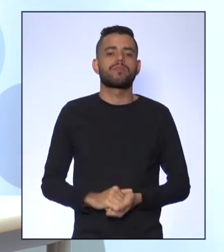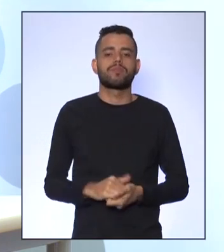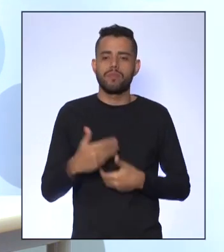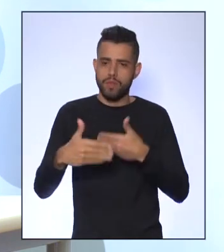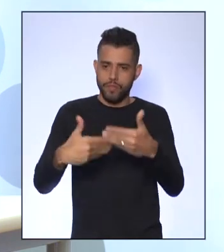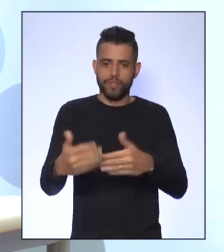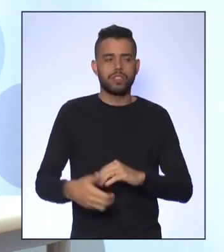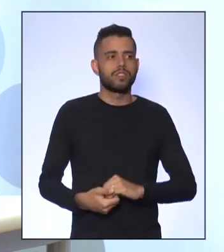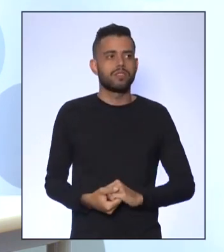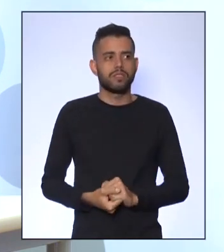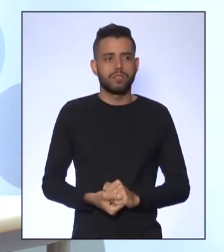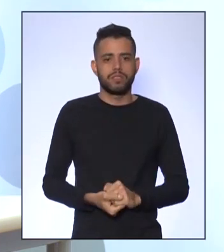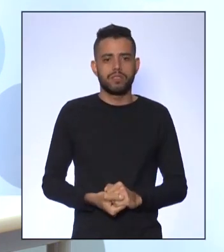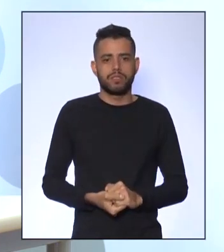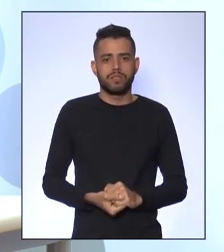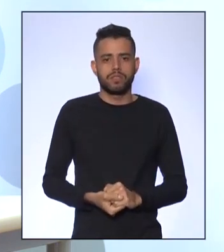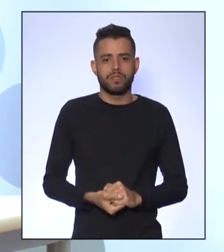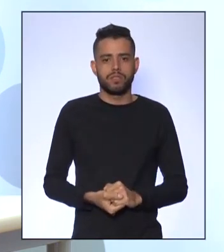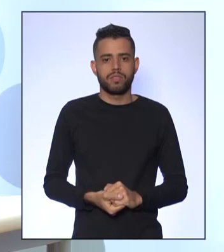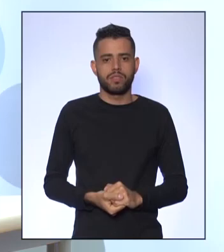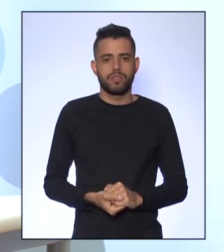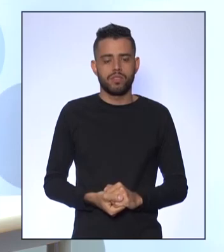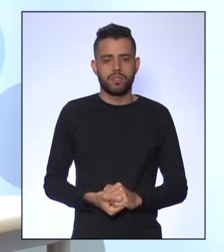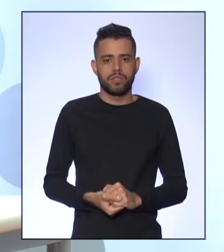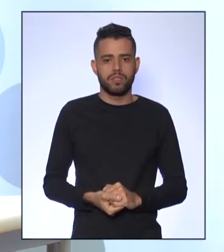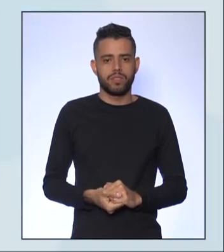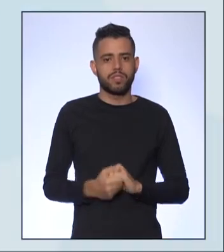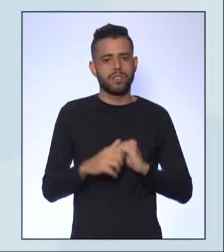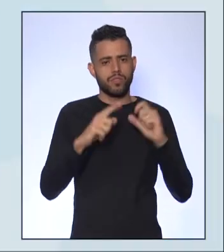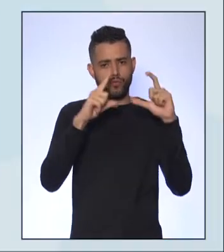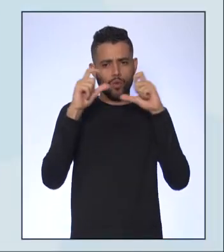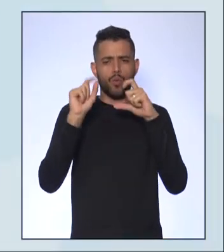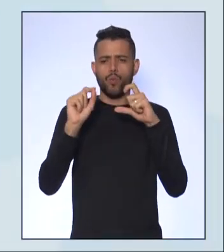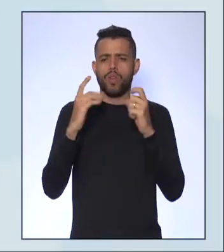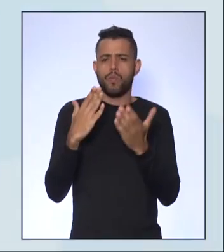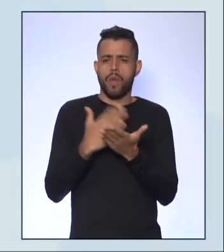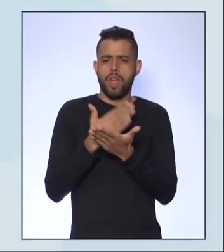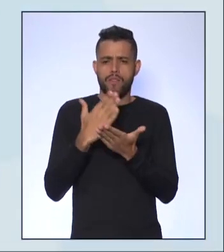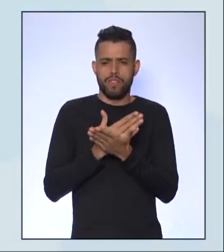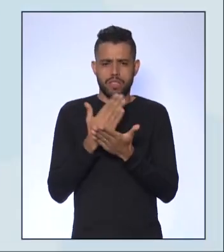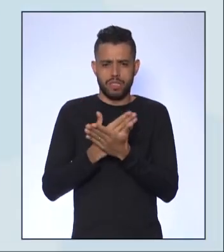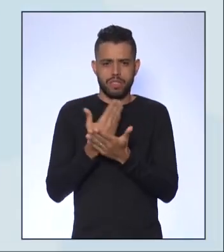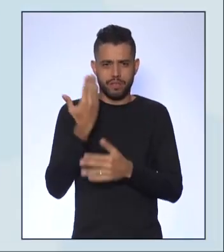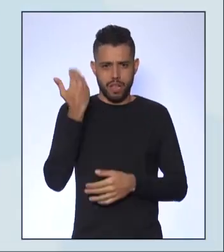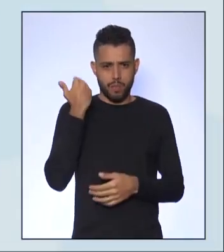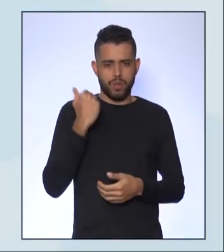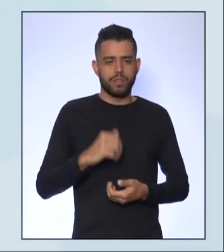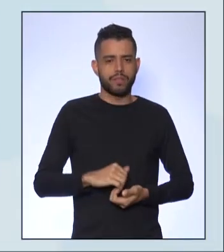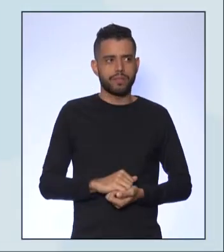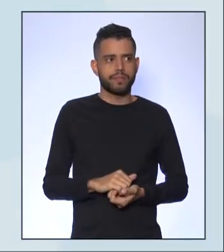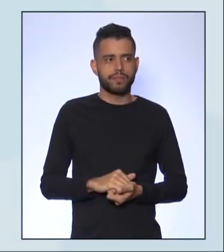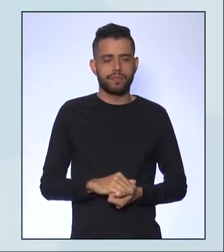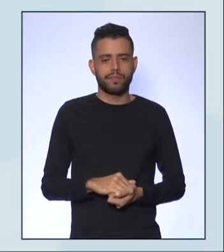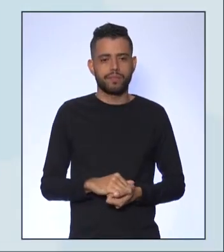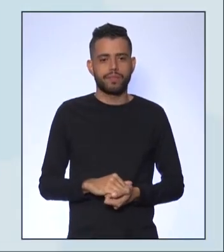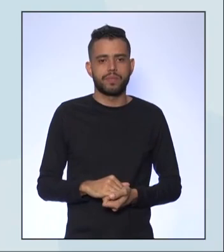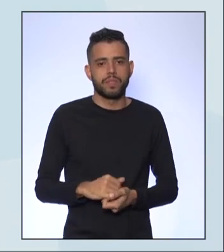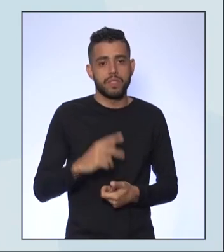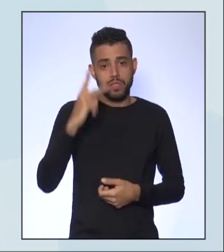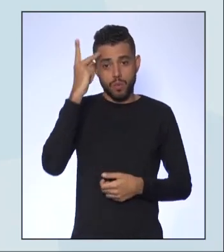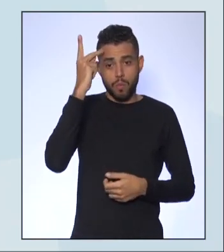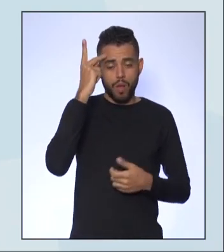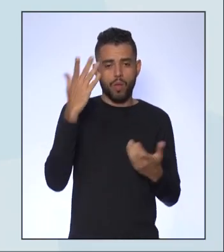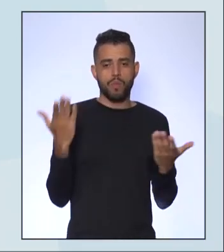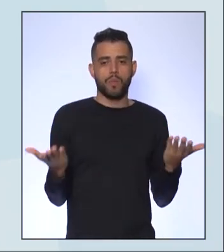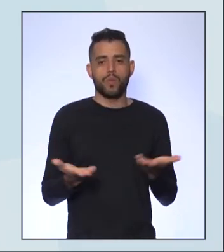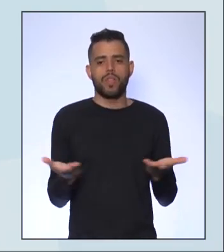frente um pouquinho. Aqui é foto de uma revista da época. Isso daqui é São Paulo Moderna.